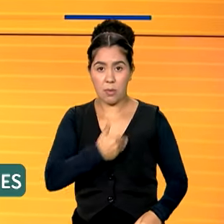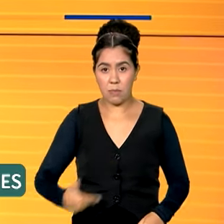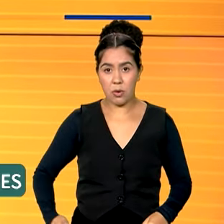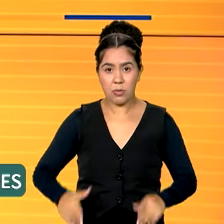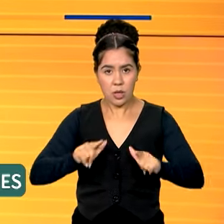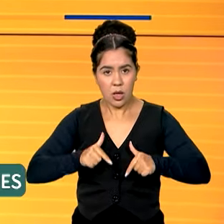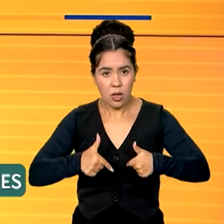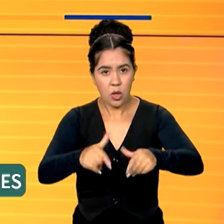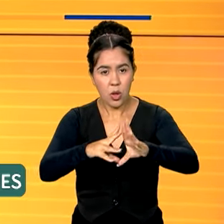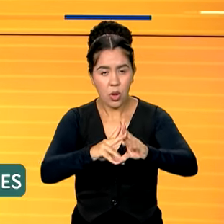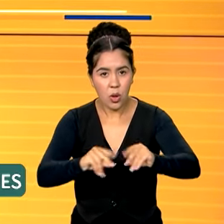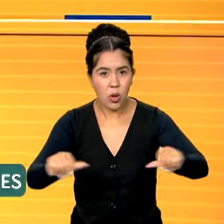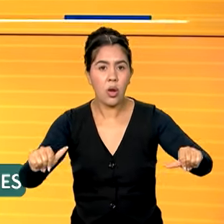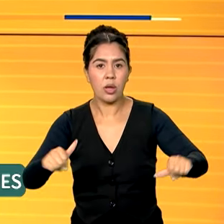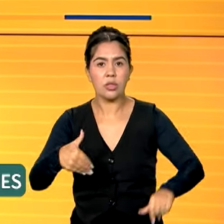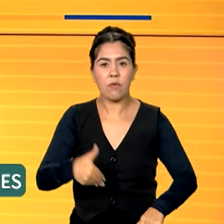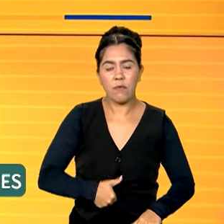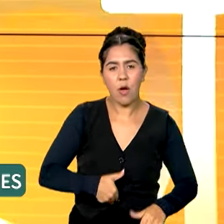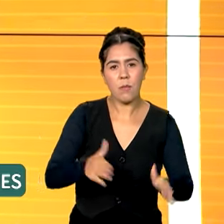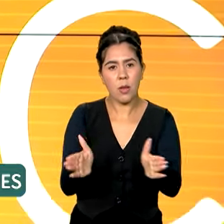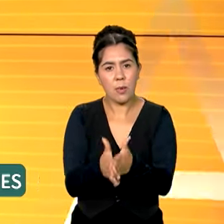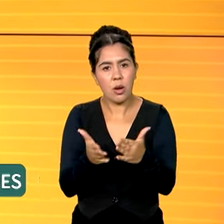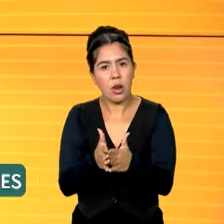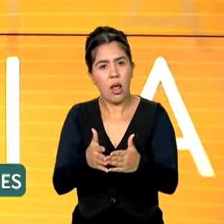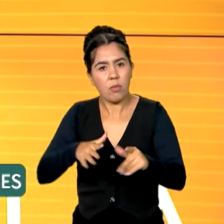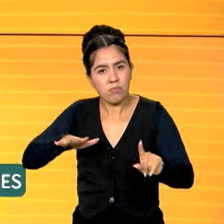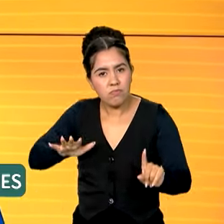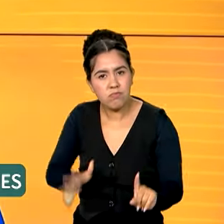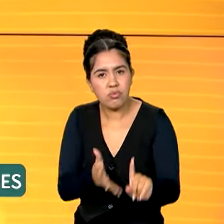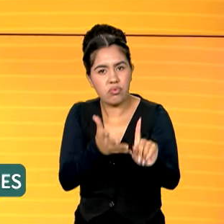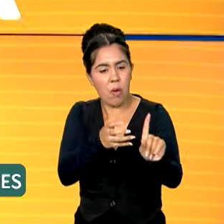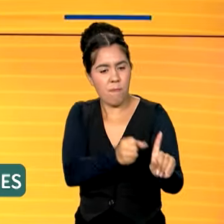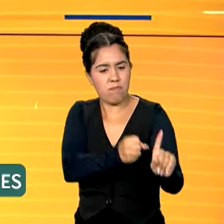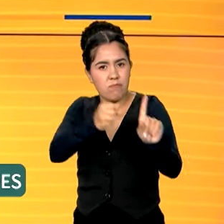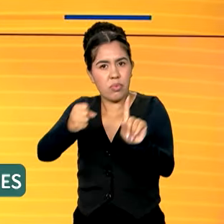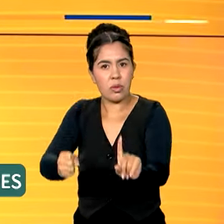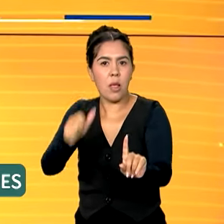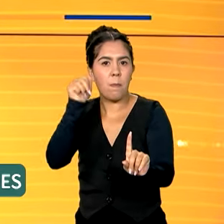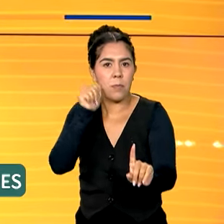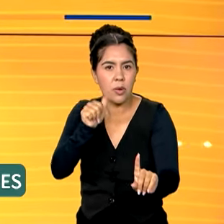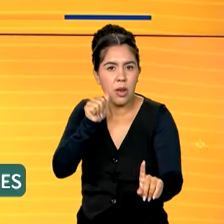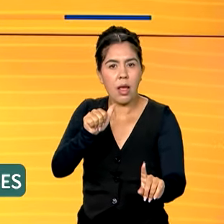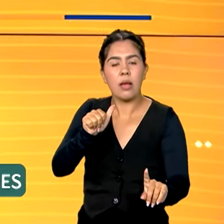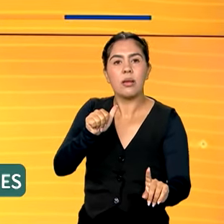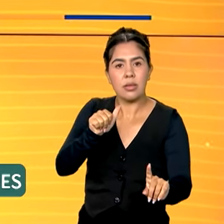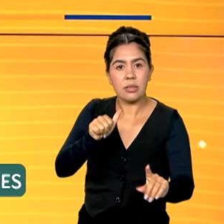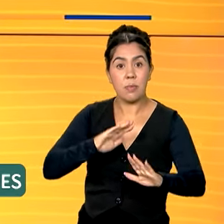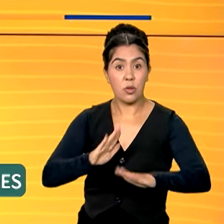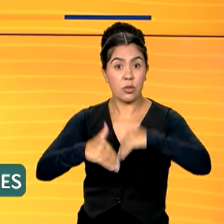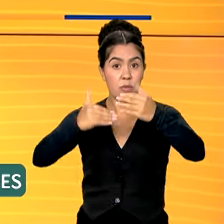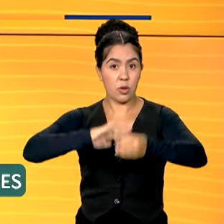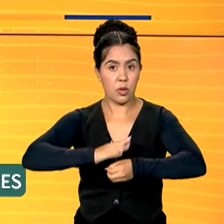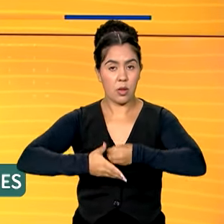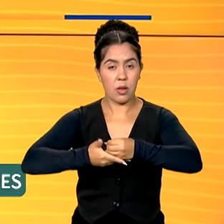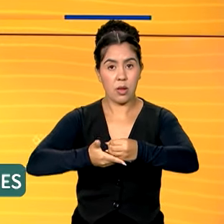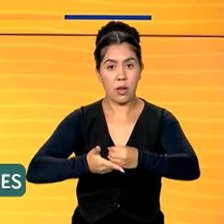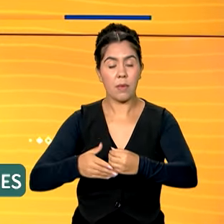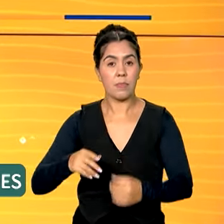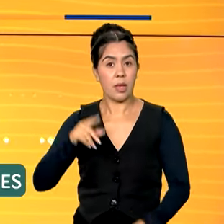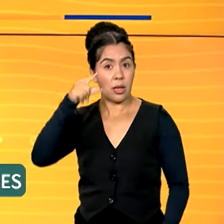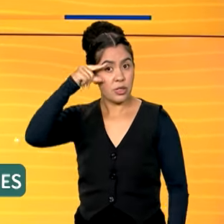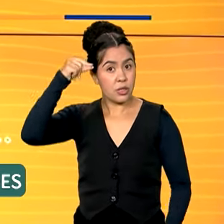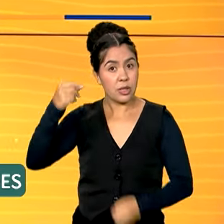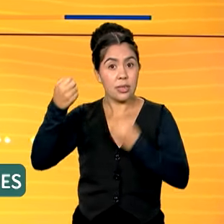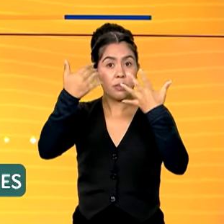Pobreza, Empoderando Mulheres e Meninas para o Desenvolvimento Sustentável, Janja disse que o país vai apresentar em